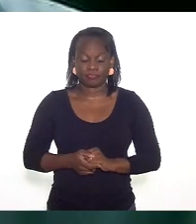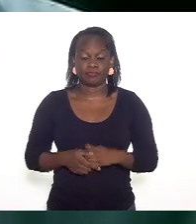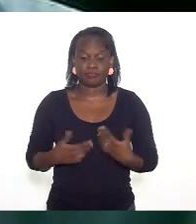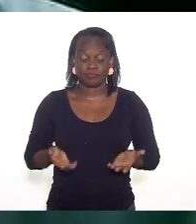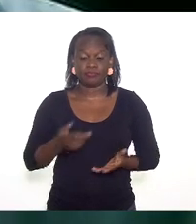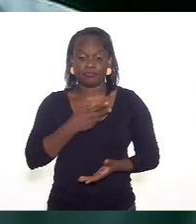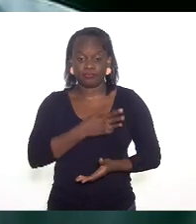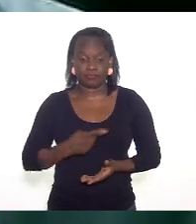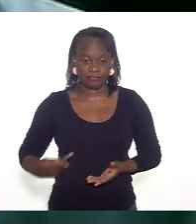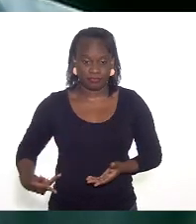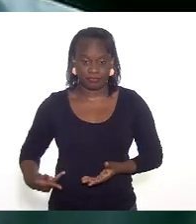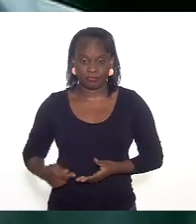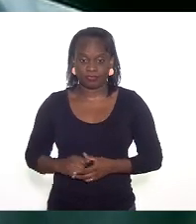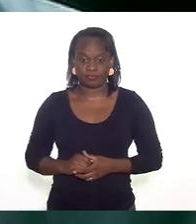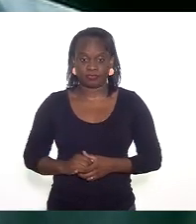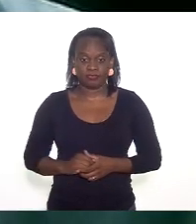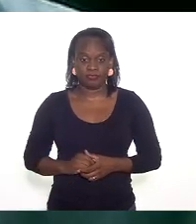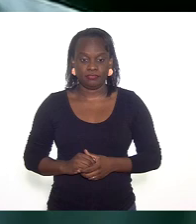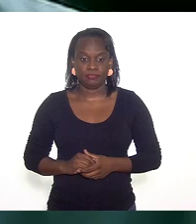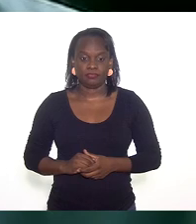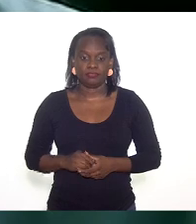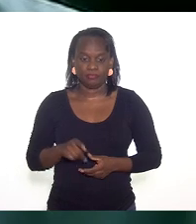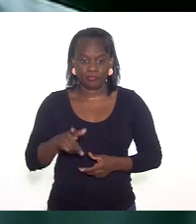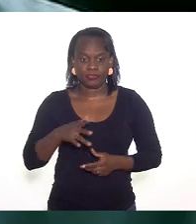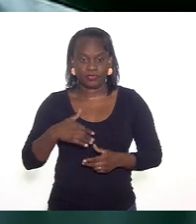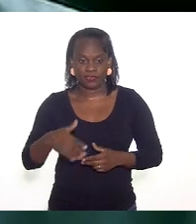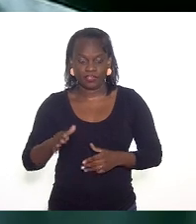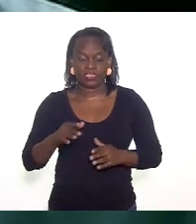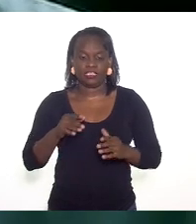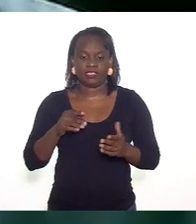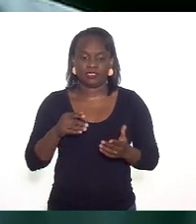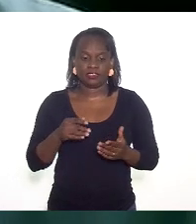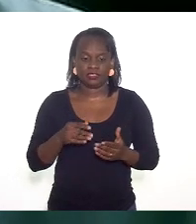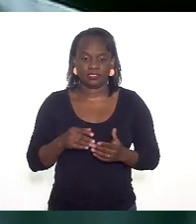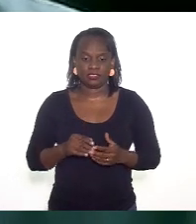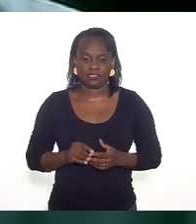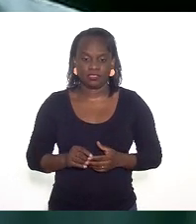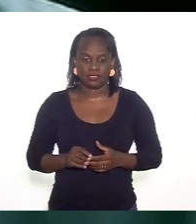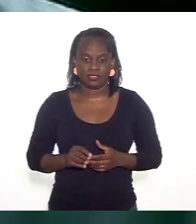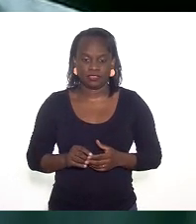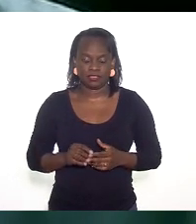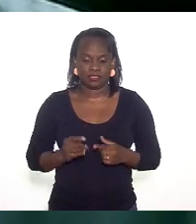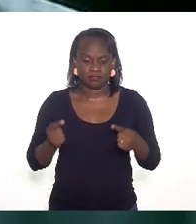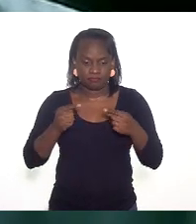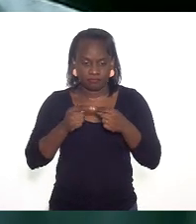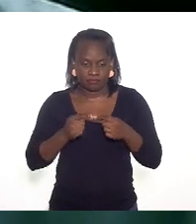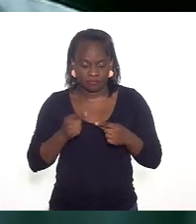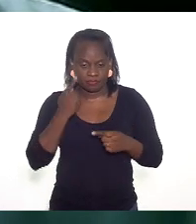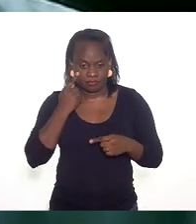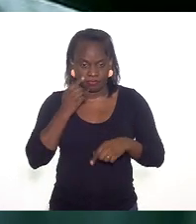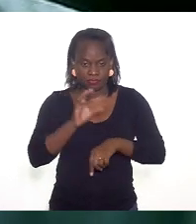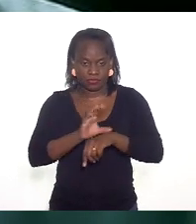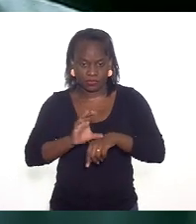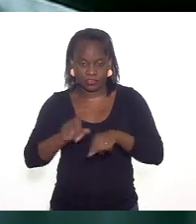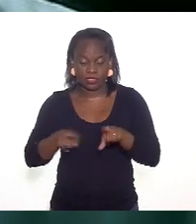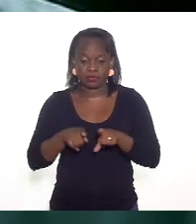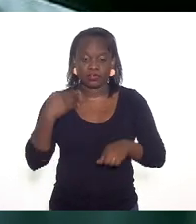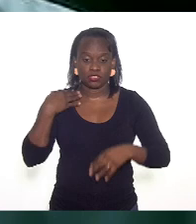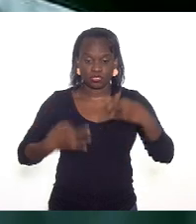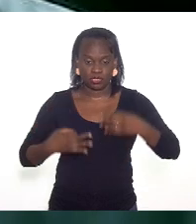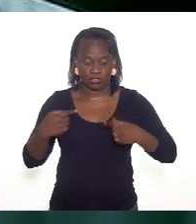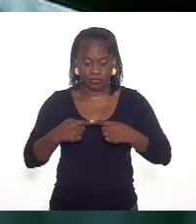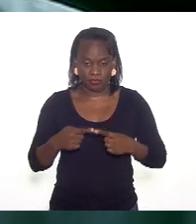Então, já que o senhor vai aprofundar a questão da constitucionalidade, da